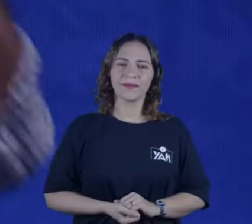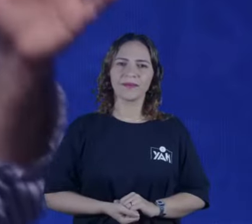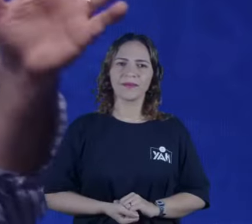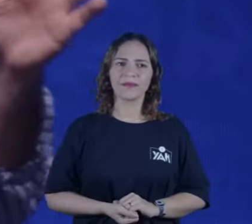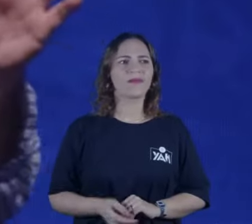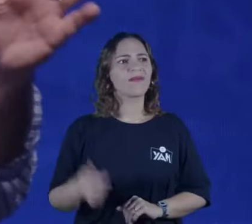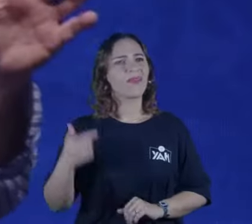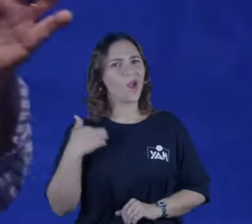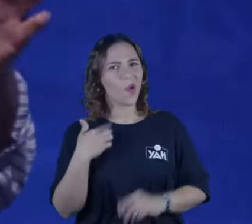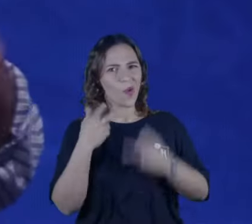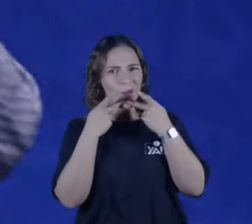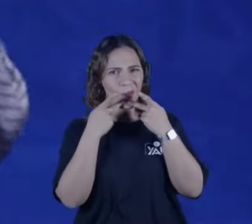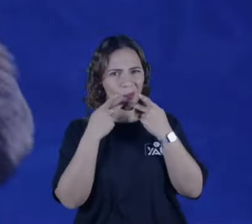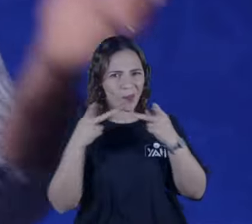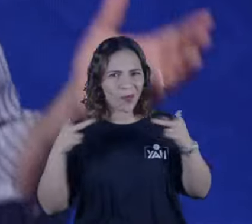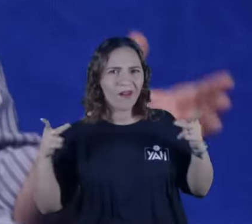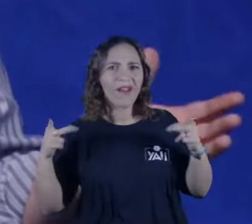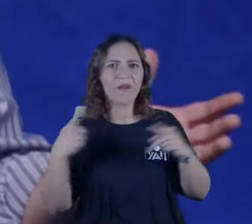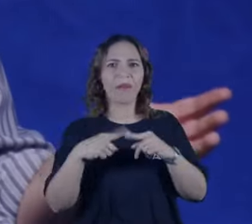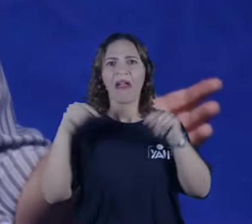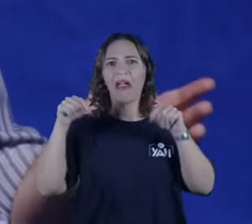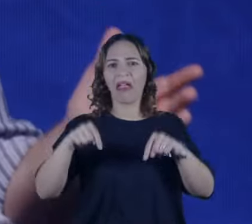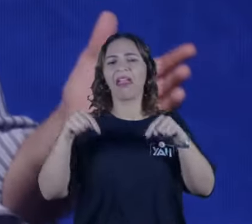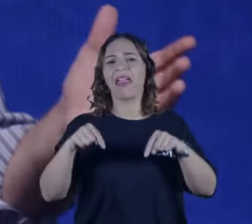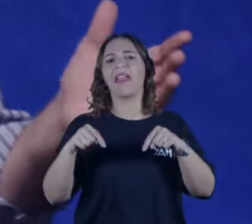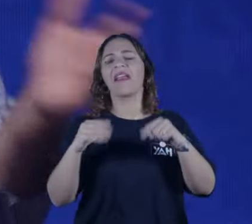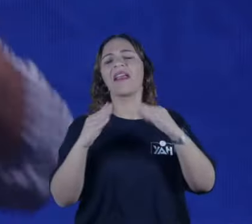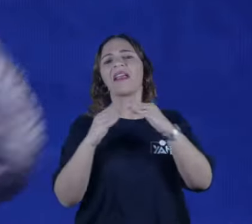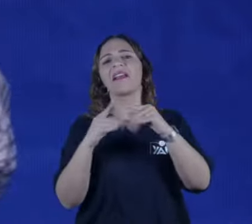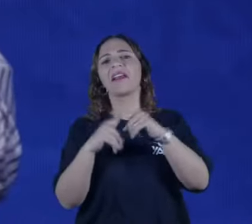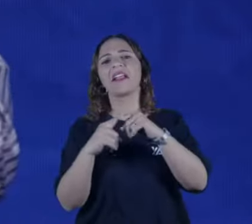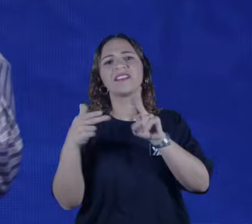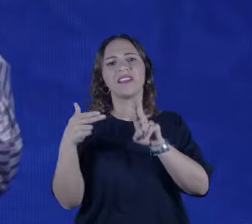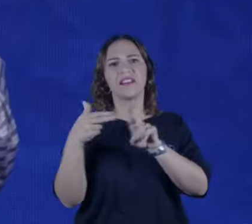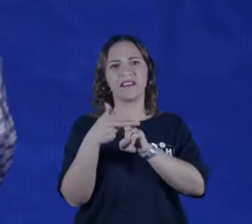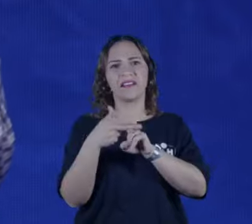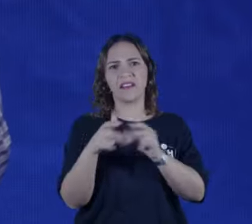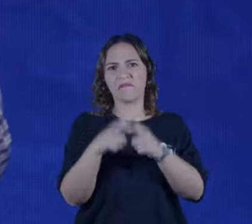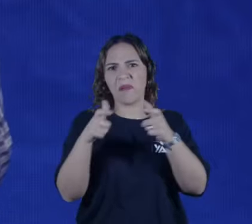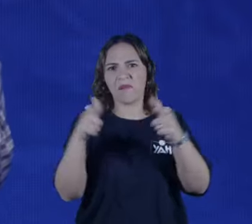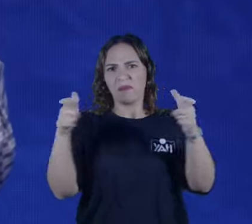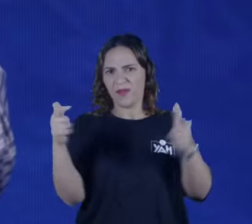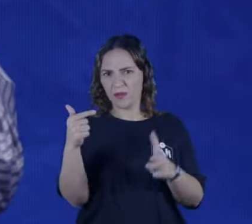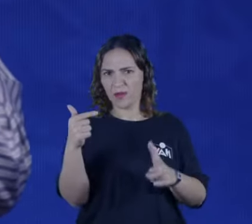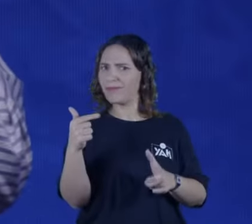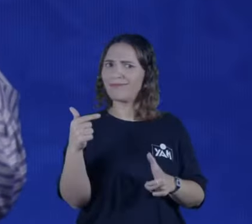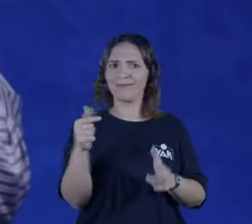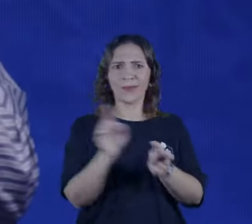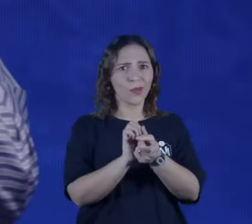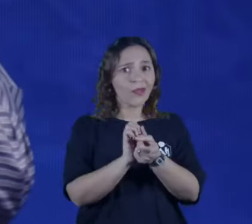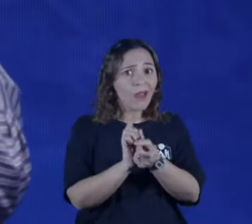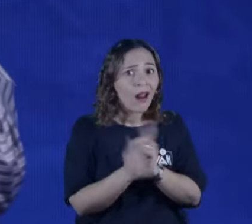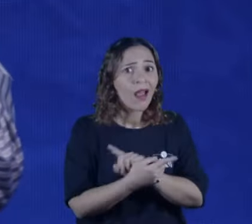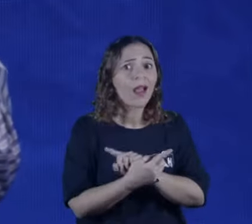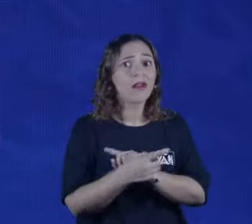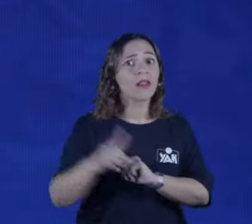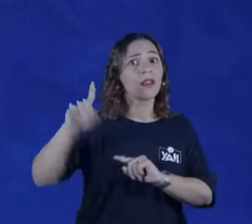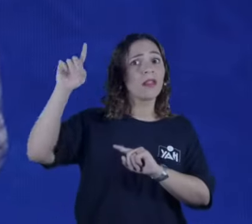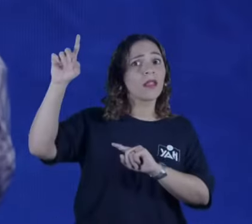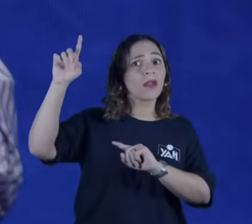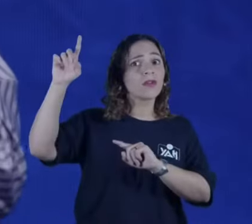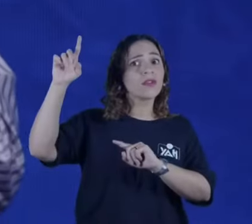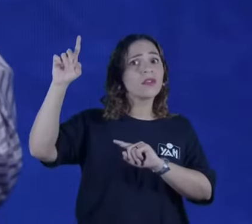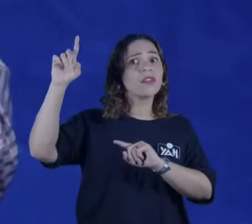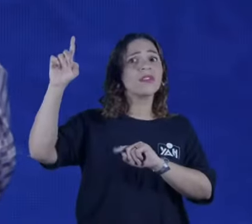E eu não estou pregando essa palavra aqui porque a nossa igreja não tá crescendo, não. Muito pelo contrário, nossa igreja, Deus tem